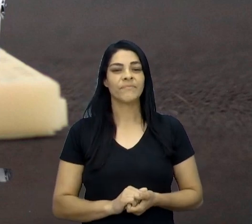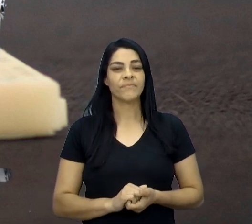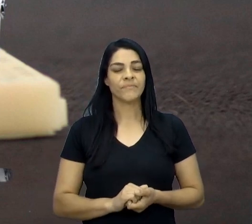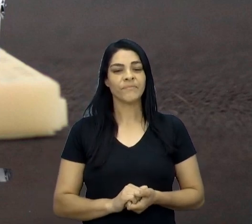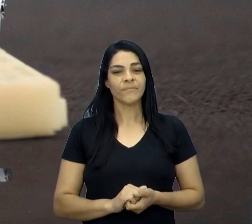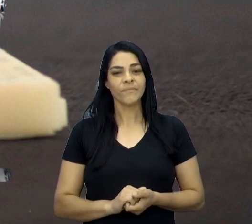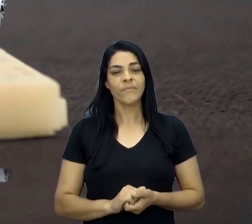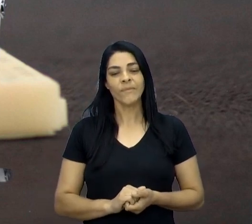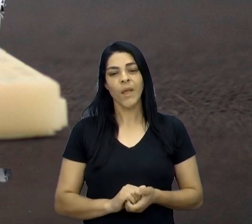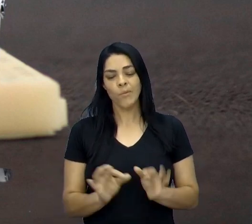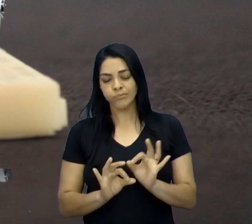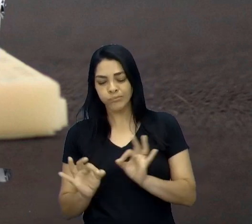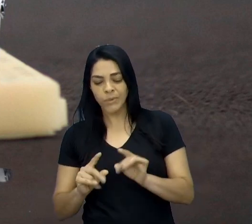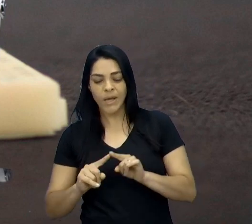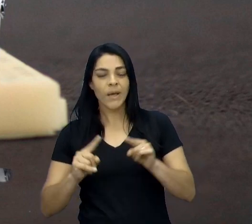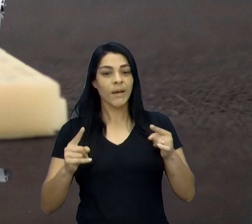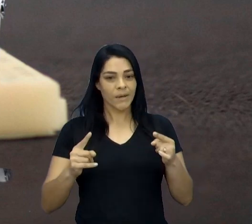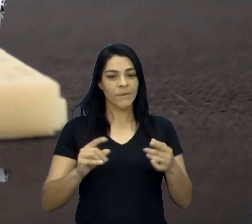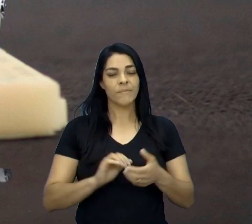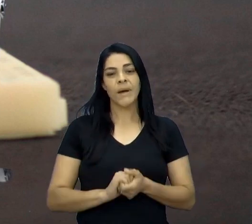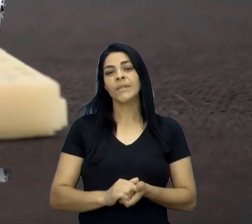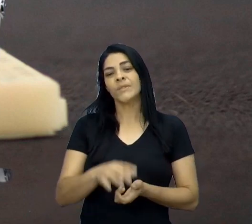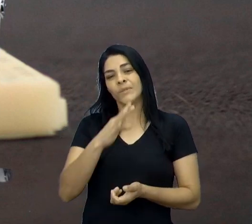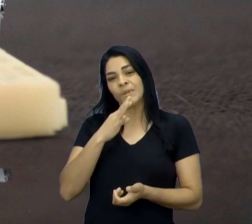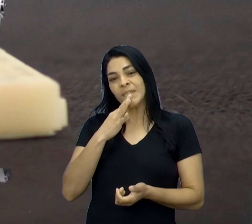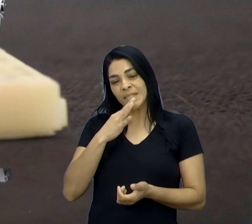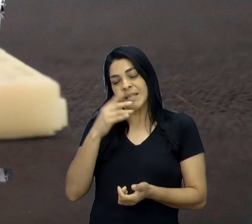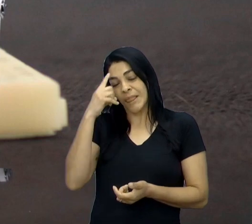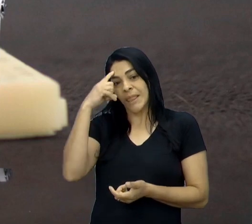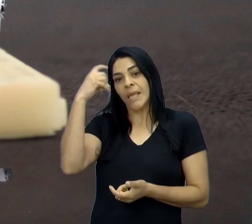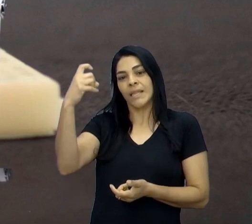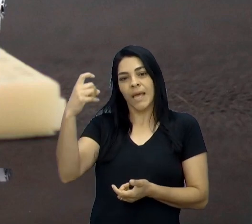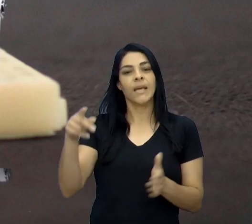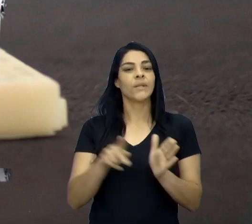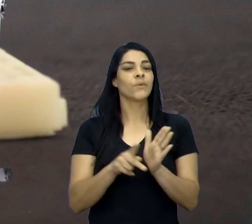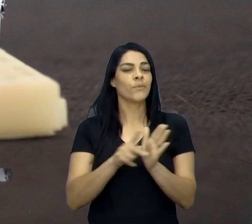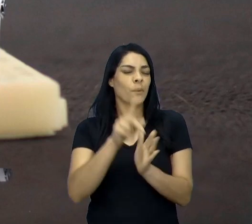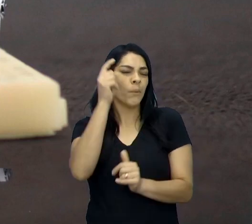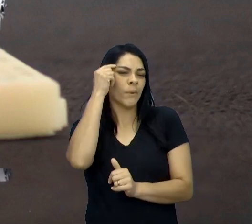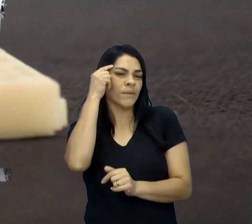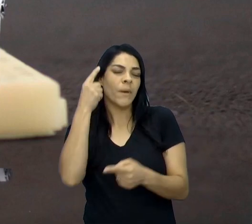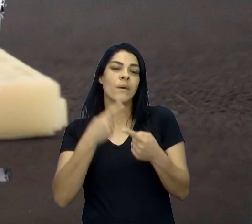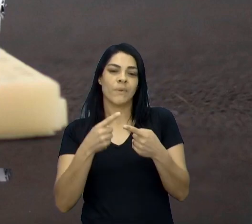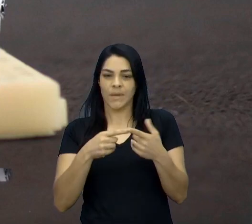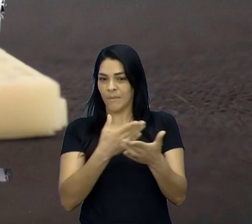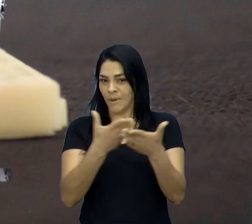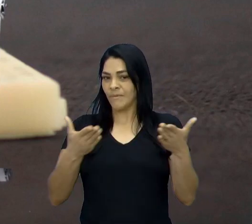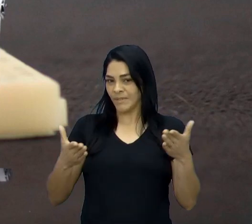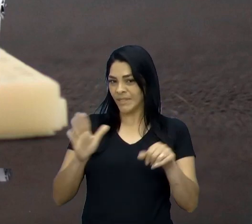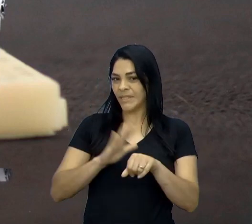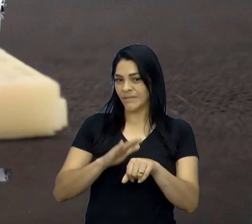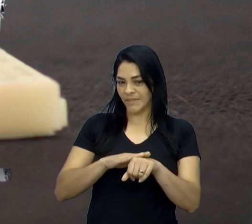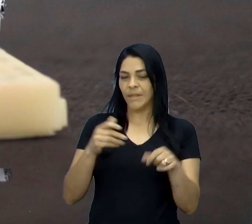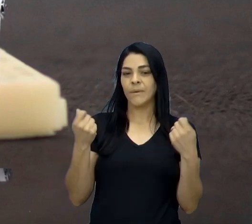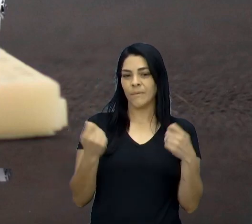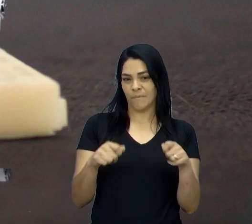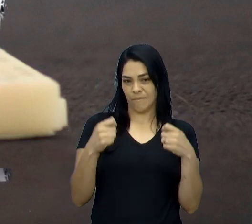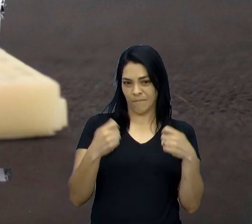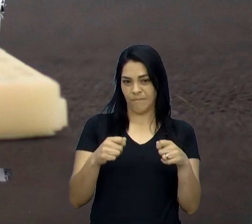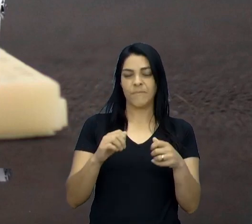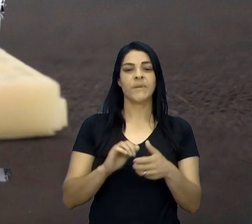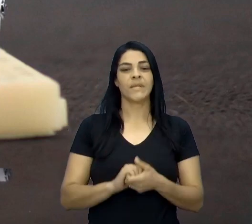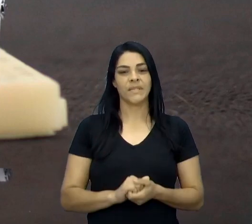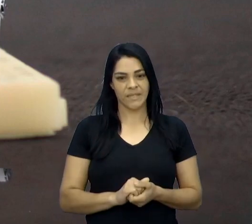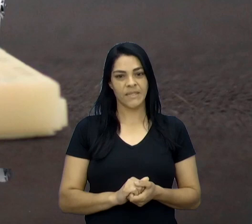essa programação, mas ao menos conhecer e ter uma ideia aí do pensamento, porque para você fazer essa programação, você tem que fazer ao